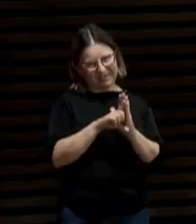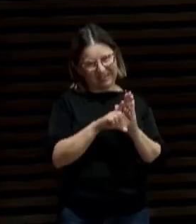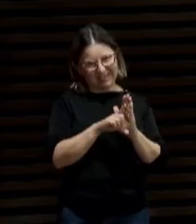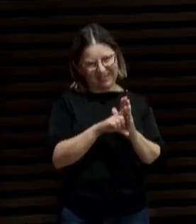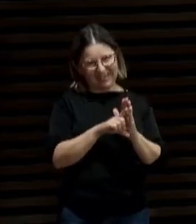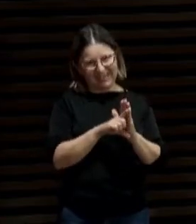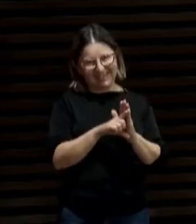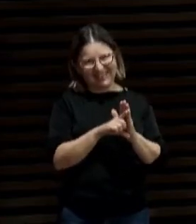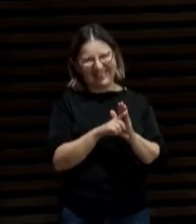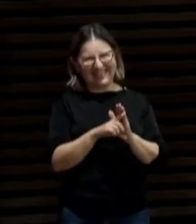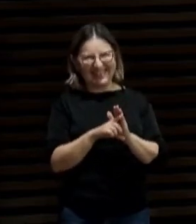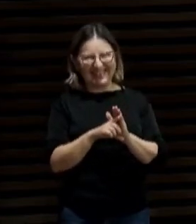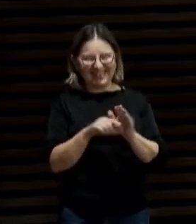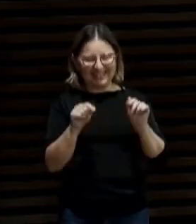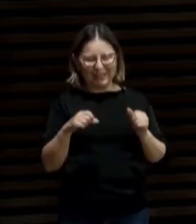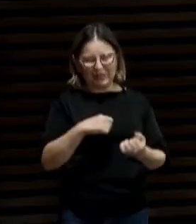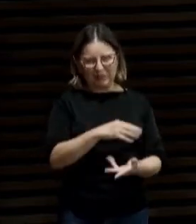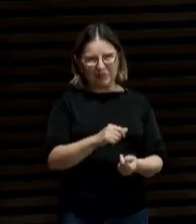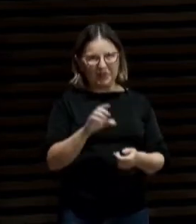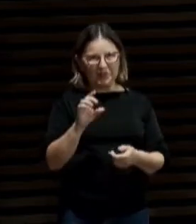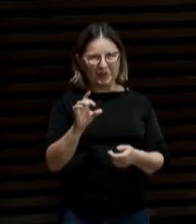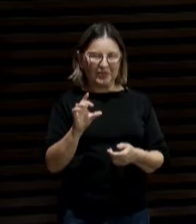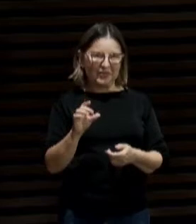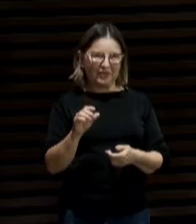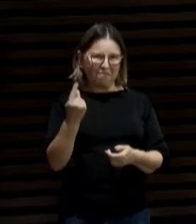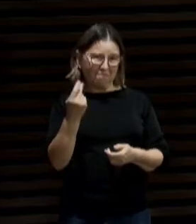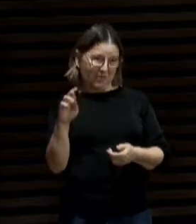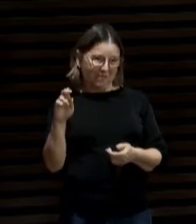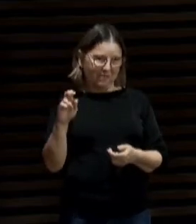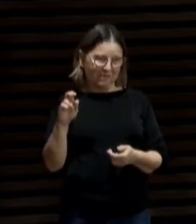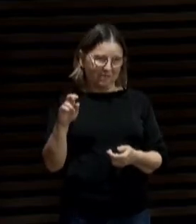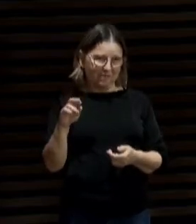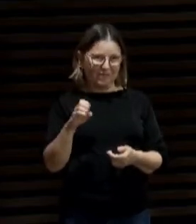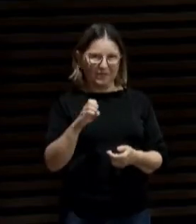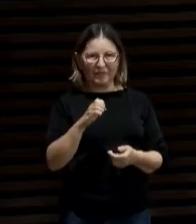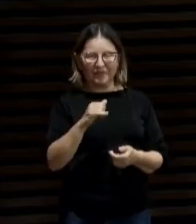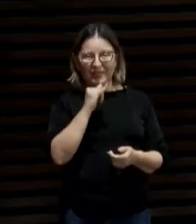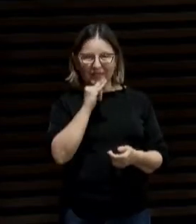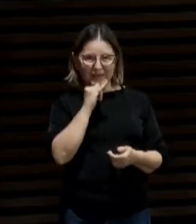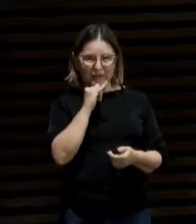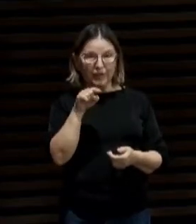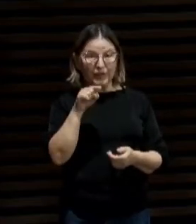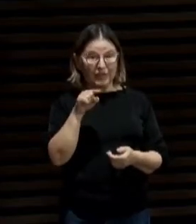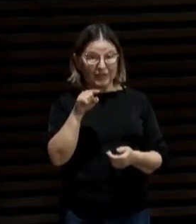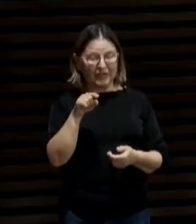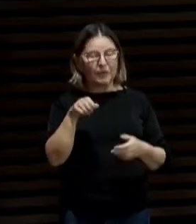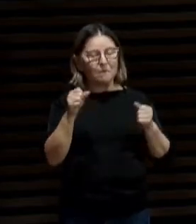só piora, nunca melhora. Você pode comprar um carro, botar na garagem, cobrir ele, nunca usar, e ligar até o